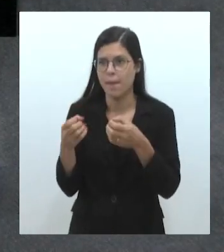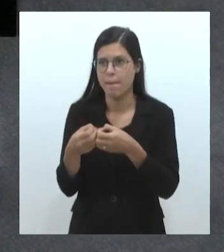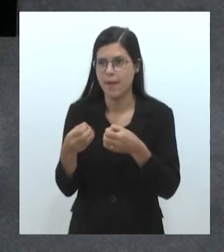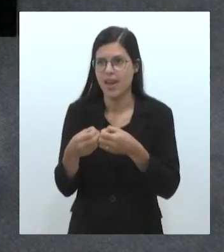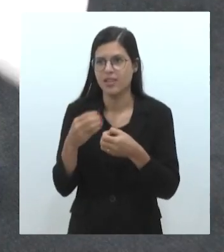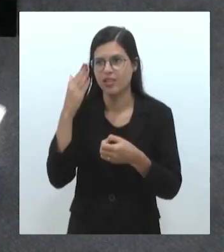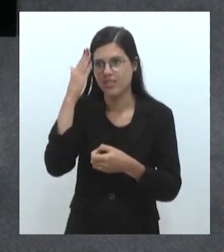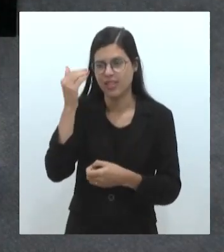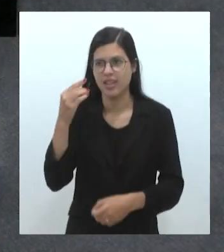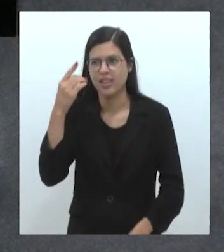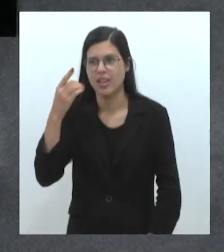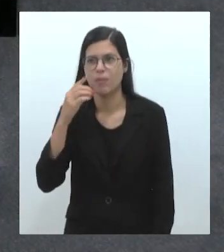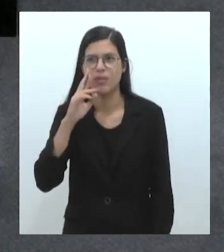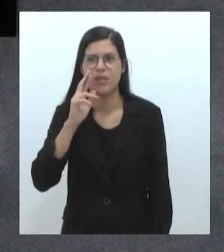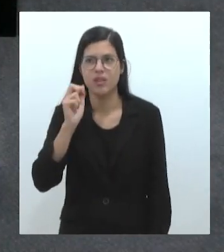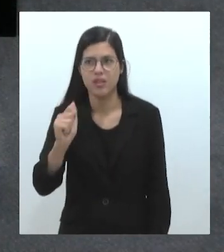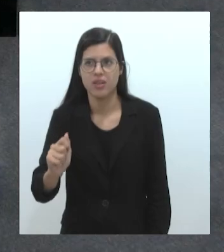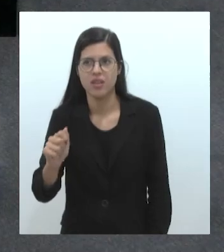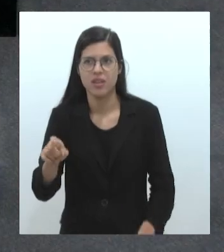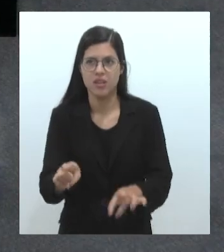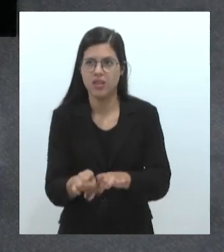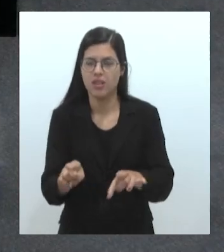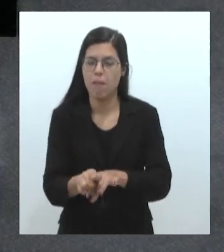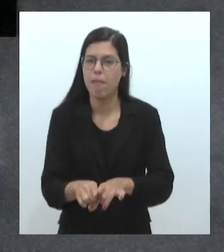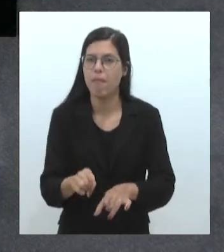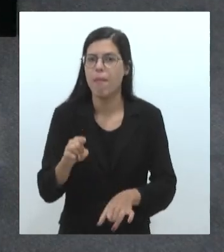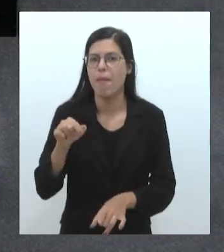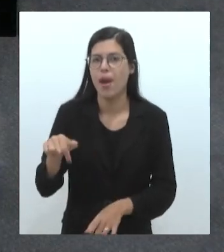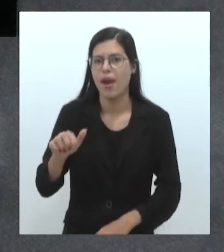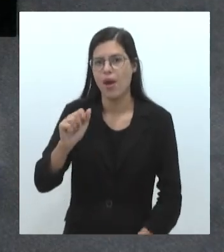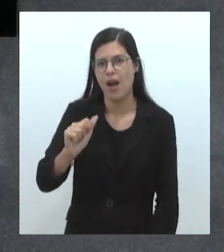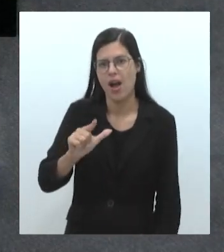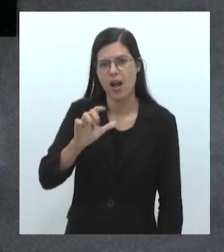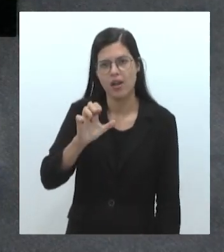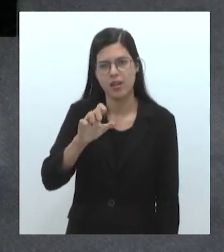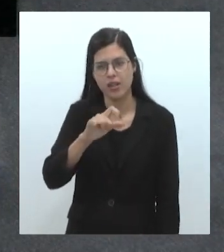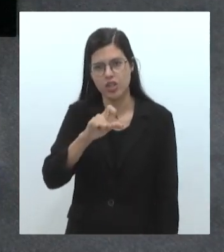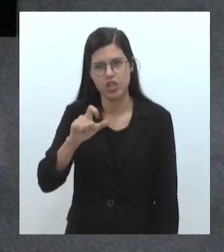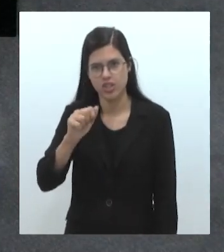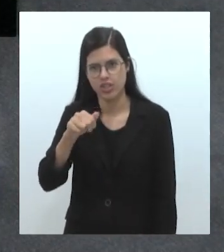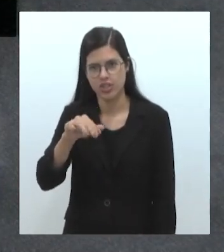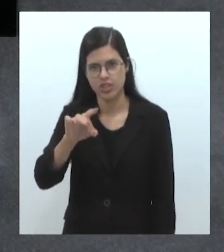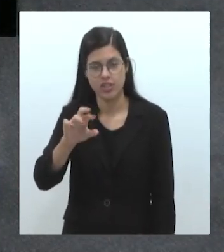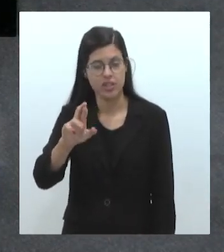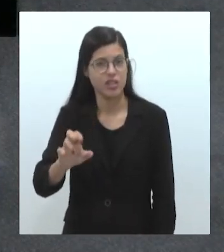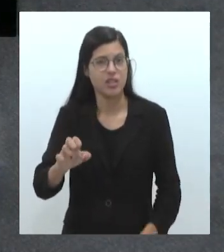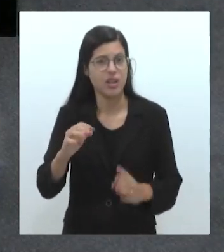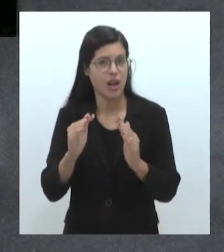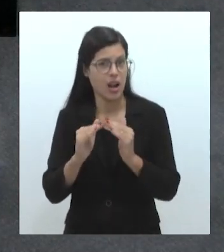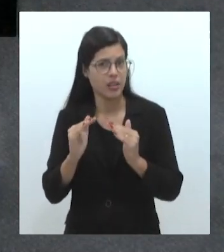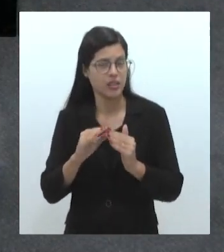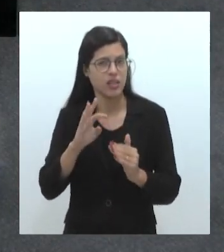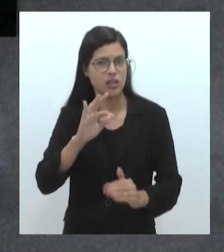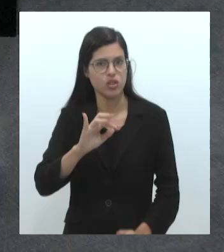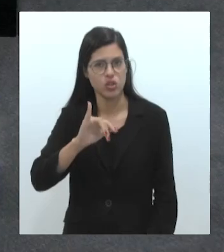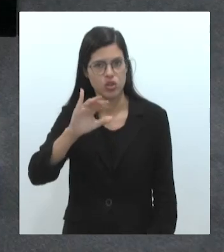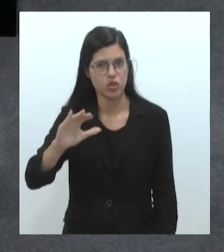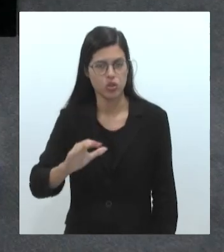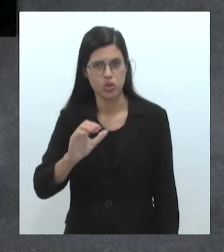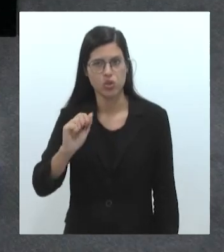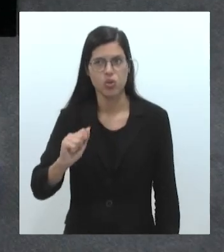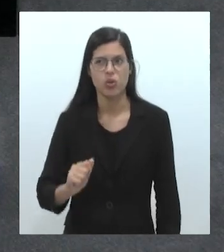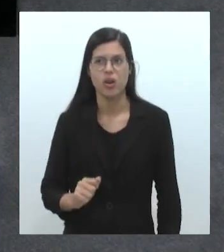deputado Amorim, deputado Quinoploc são moradores da Tijuca, é certo que as casas, os condomínios que ficam próximos